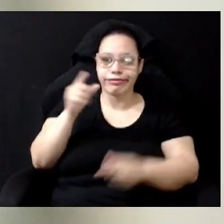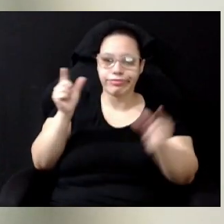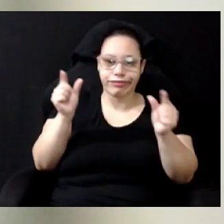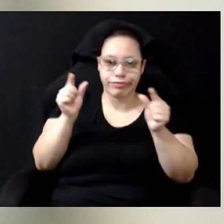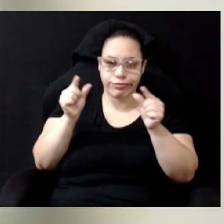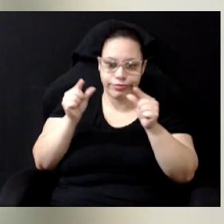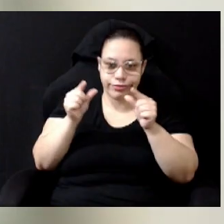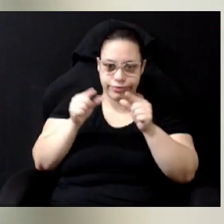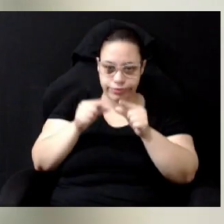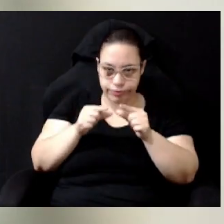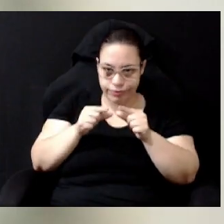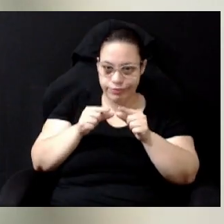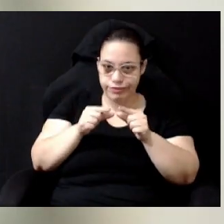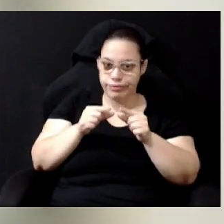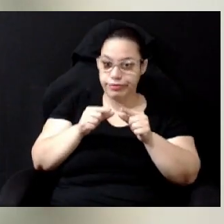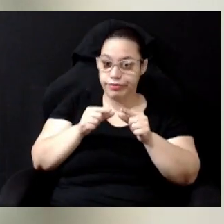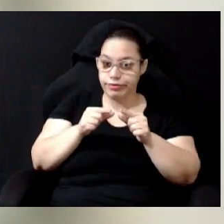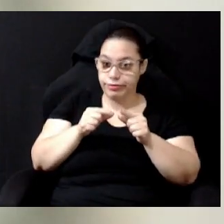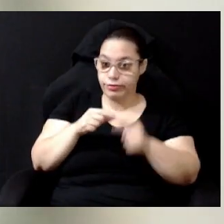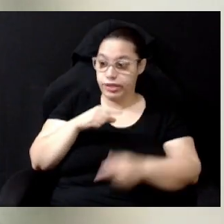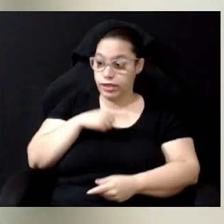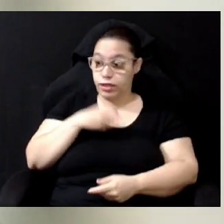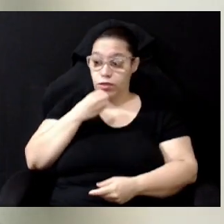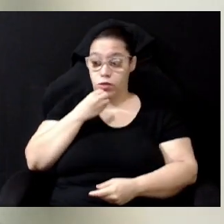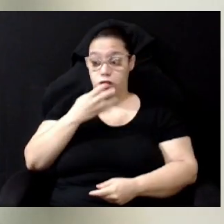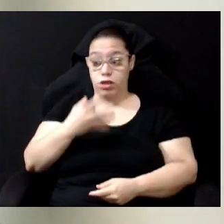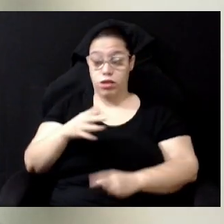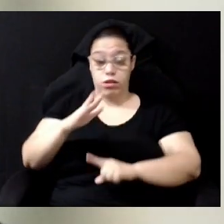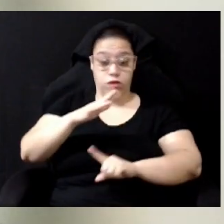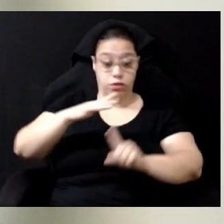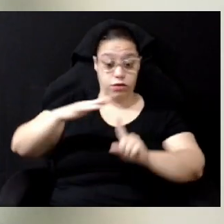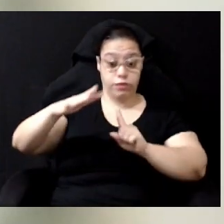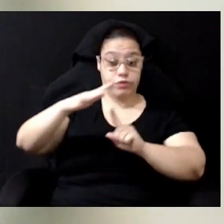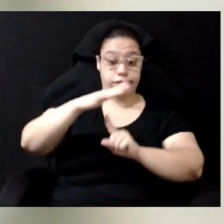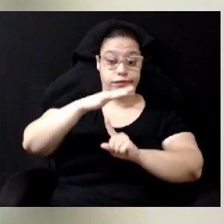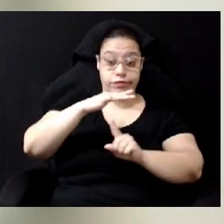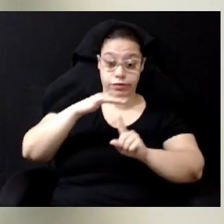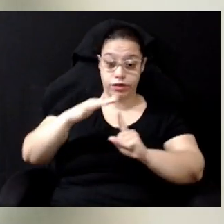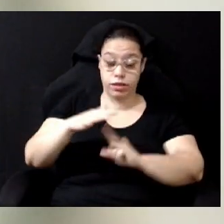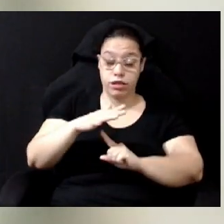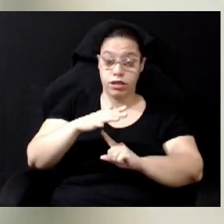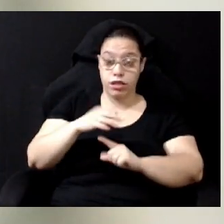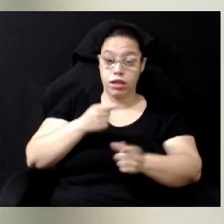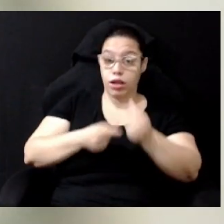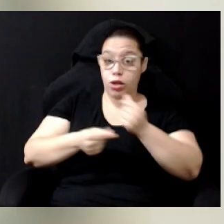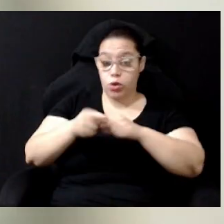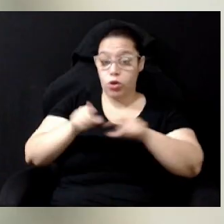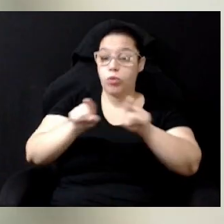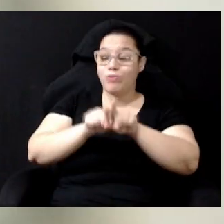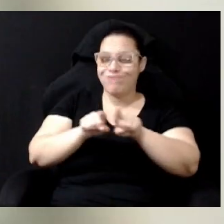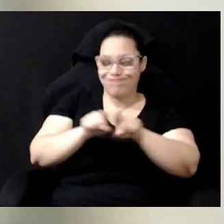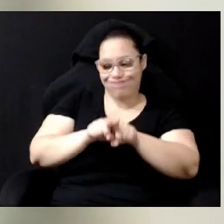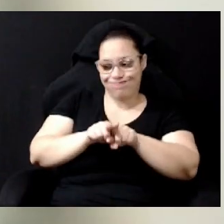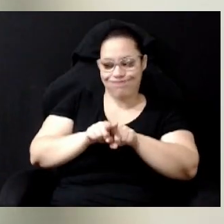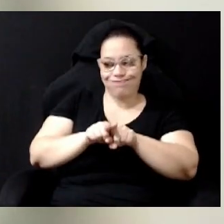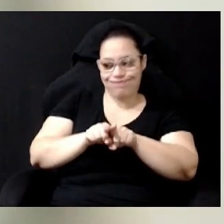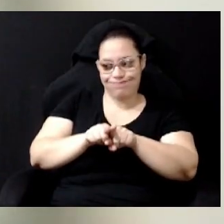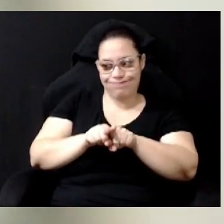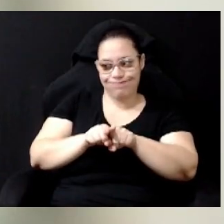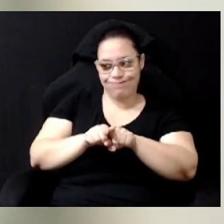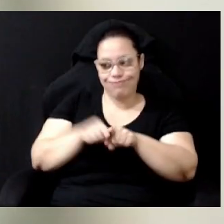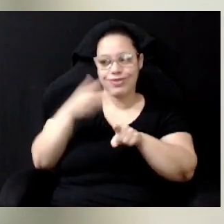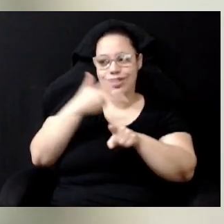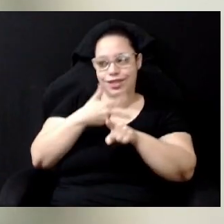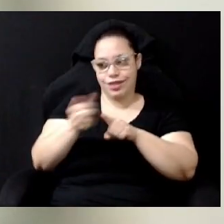em otimizar, né, um processo, ele tem benefícios ambientais, mas muitas vezes benefícios econômicos também. Né? Um